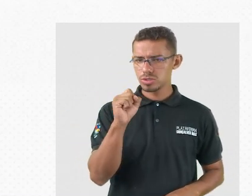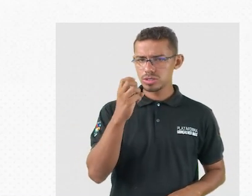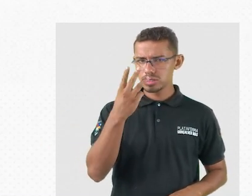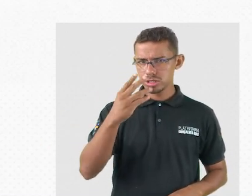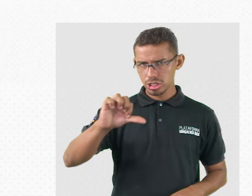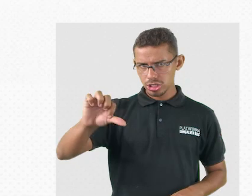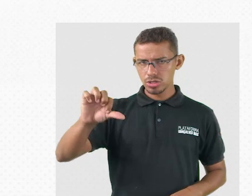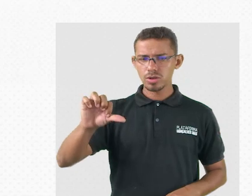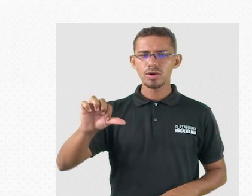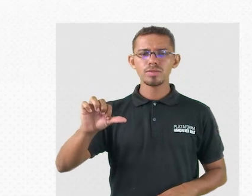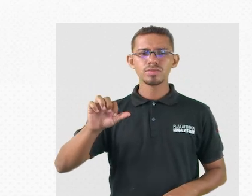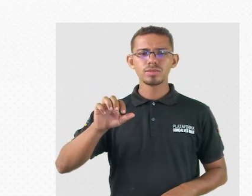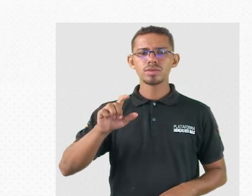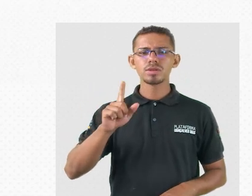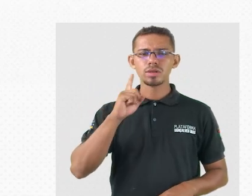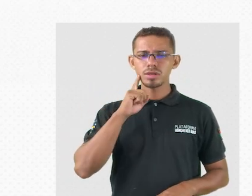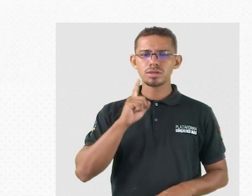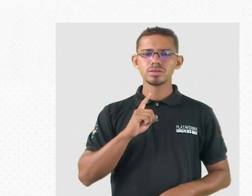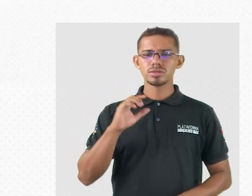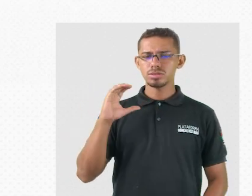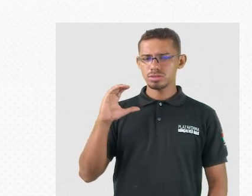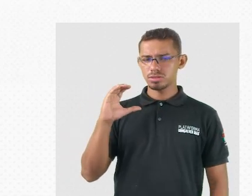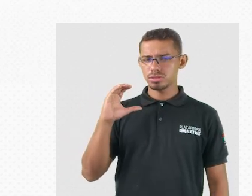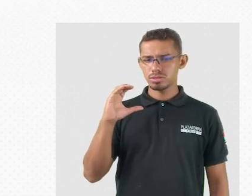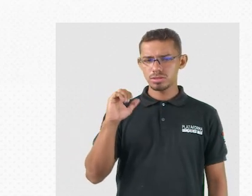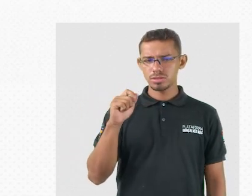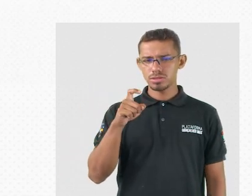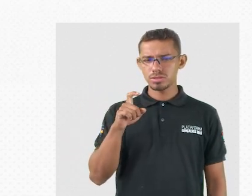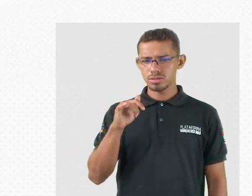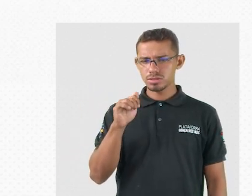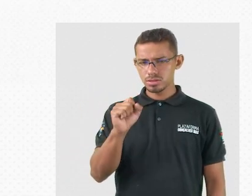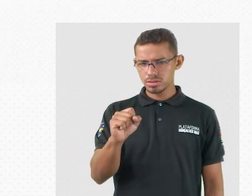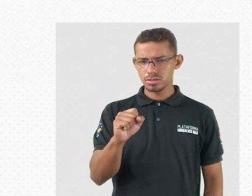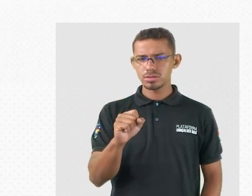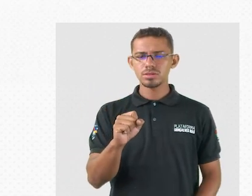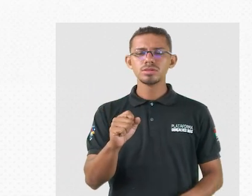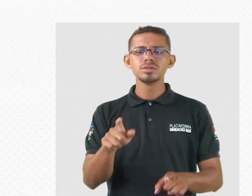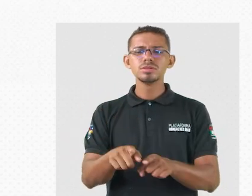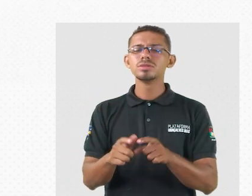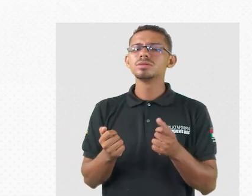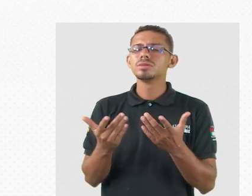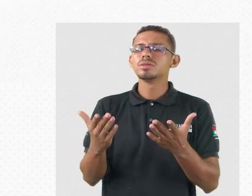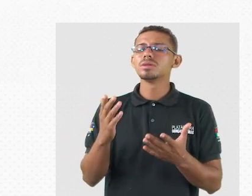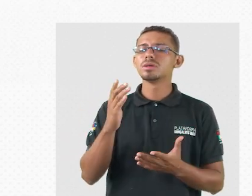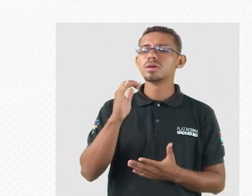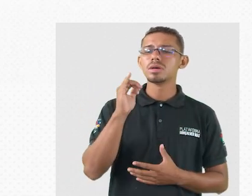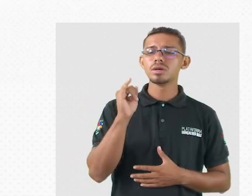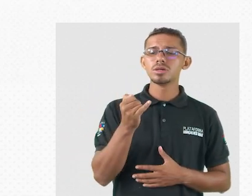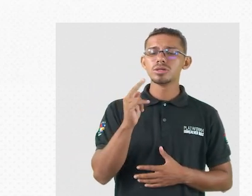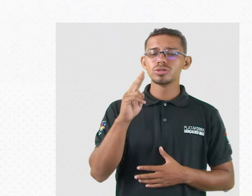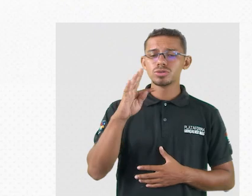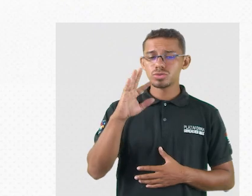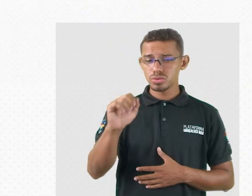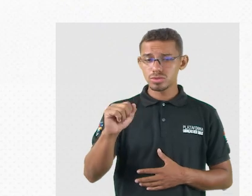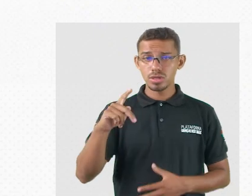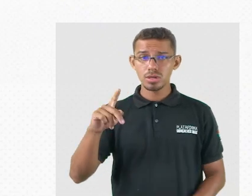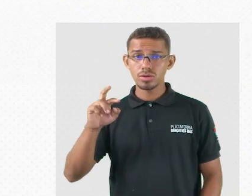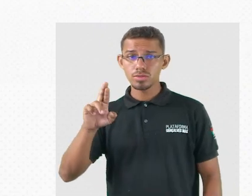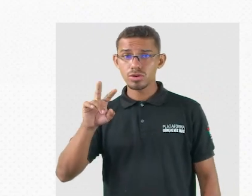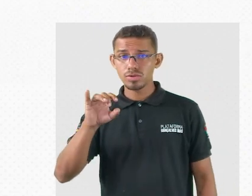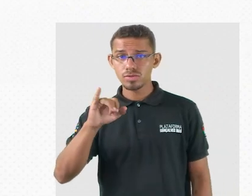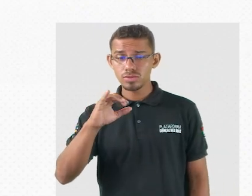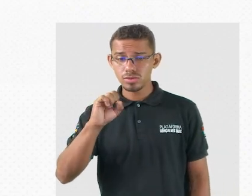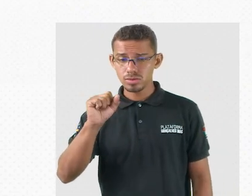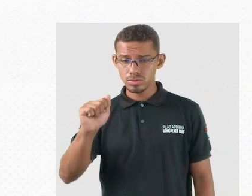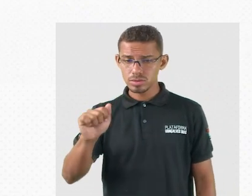as vilas importantes, né, como a Vila de Caxias e Vargem Grande, estabeleceram então uma junta provisória, né, para comandar.